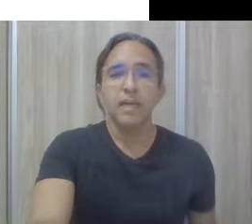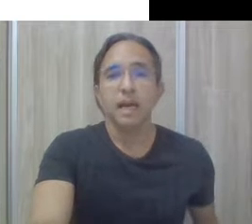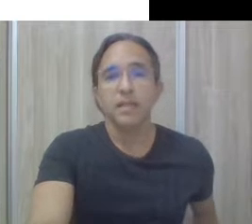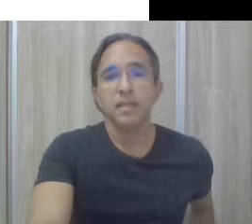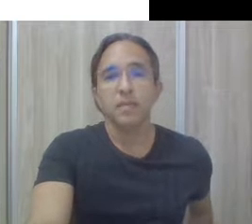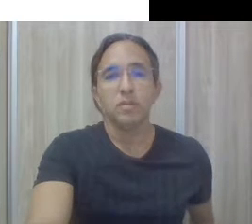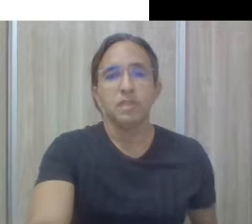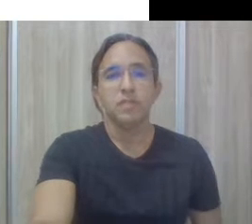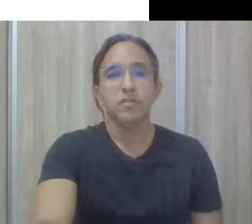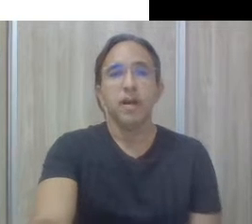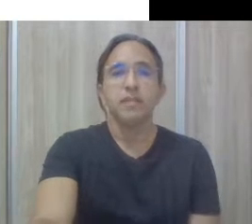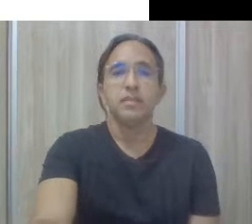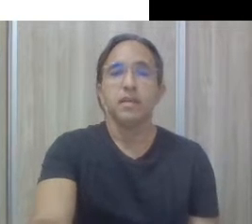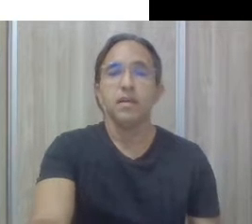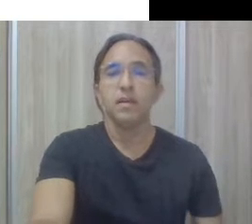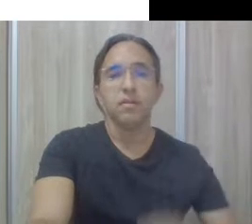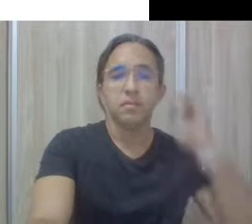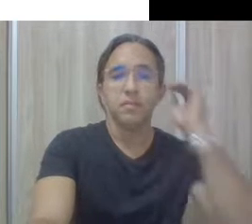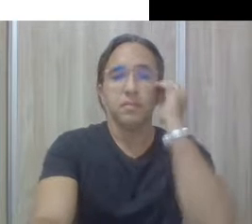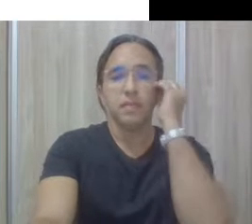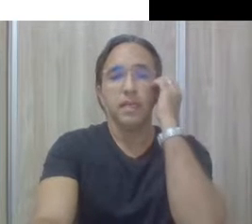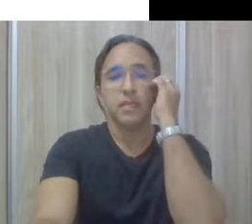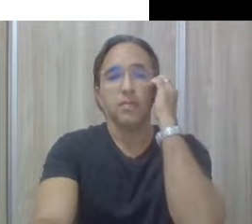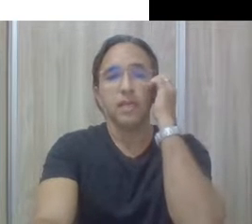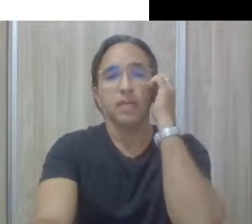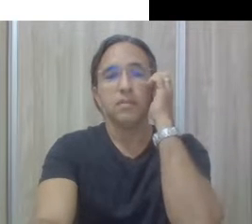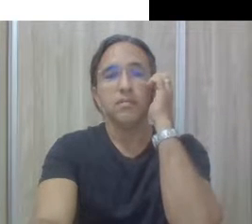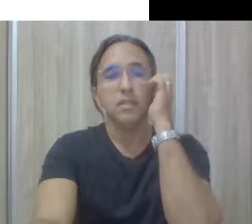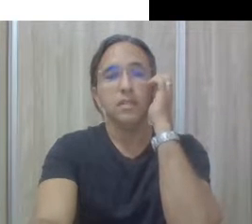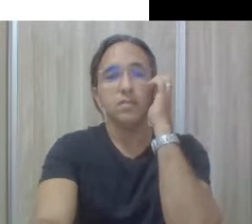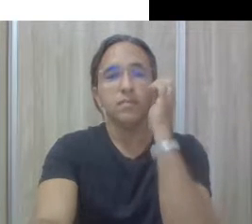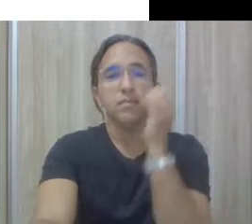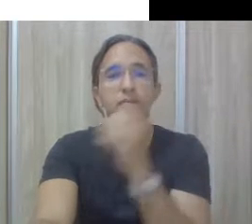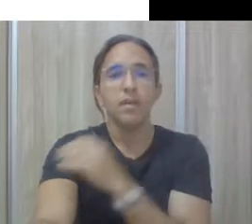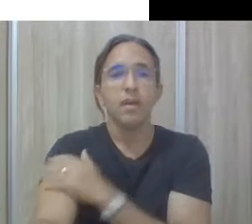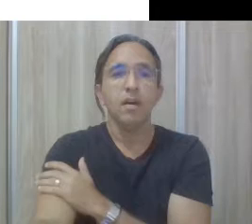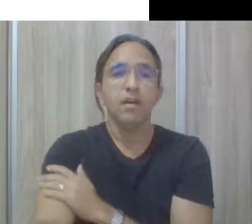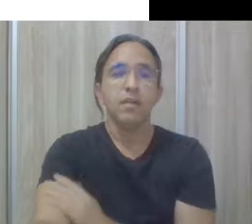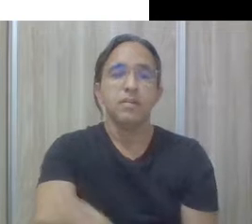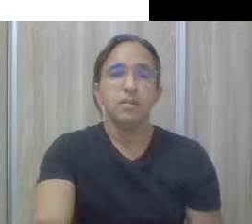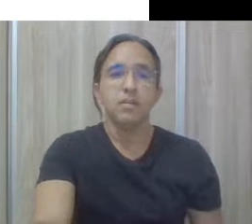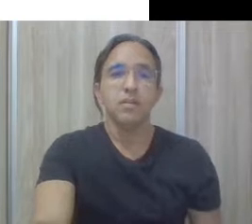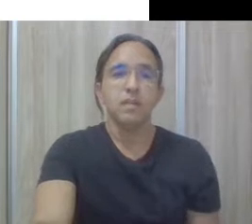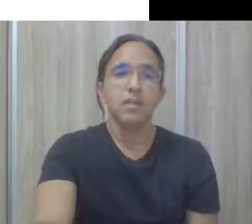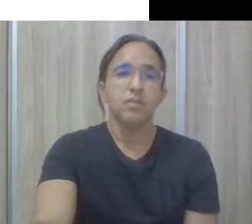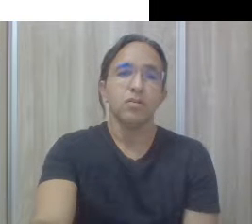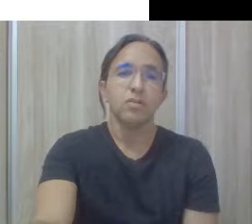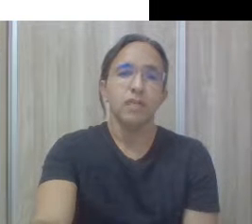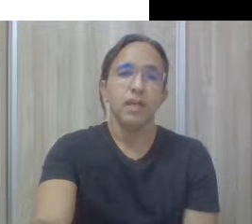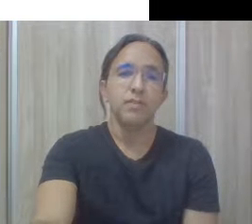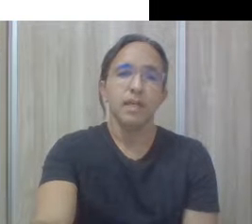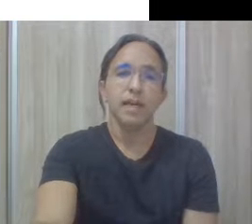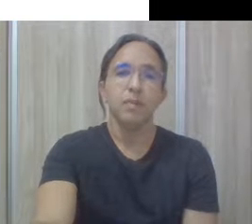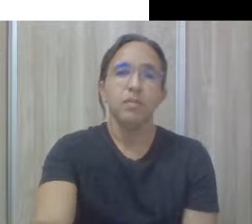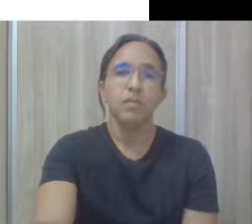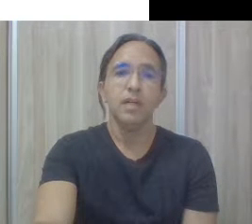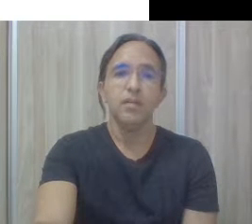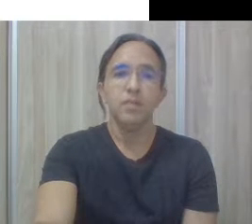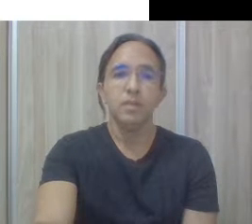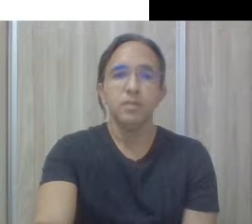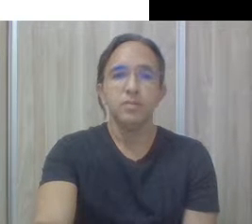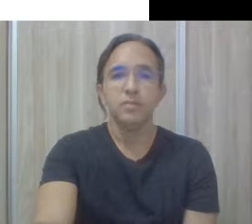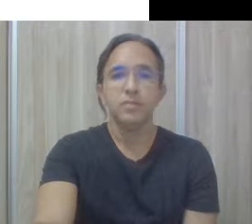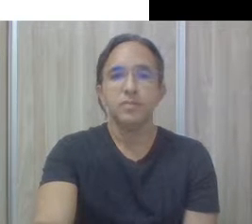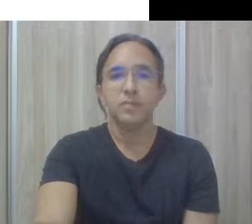pesquisado em nada. Aí depois que a gente faz uma disciplina relacionada com isso, com essas teorias, conceitos, você acaba